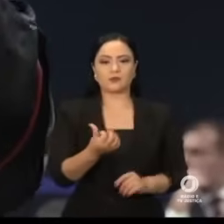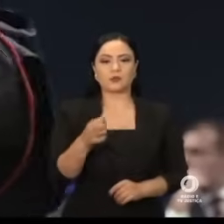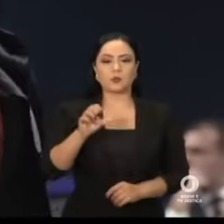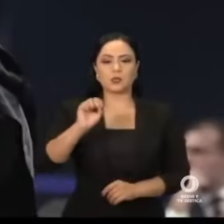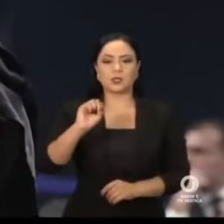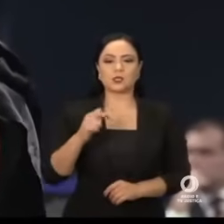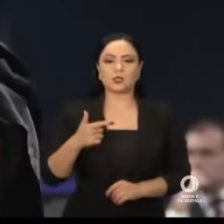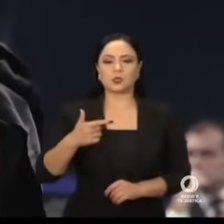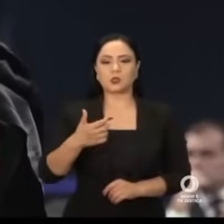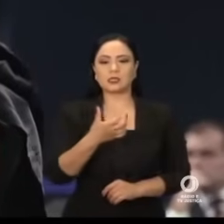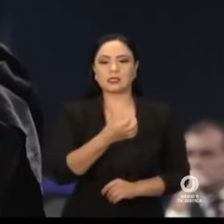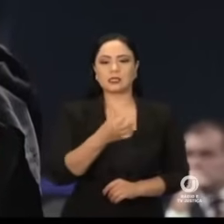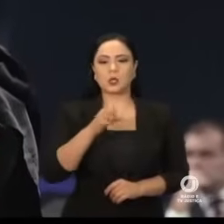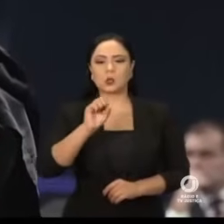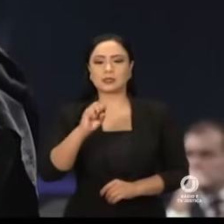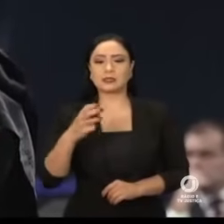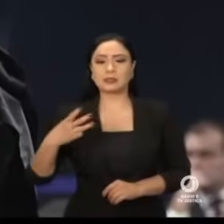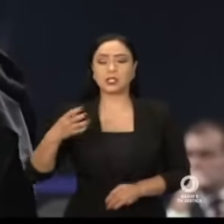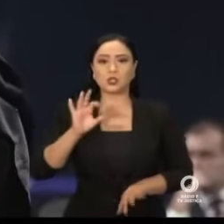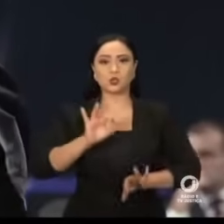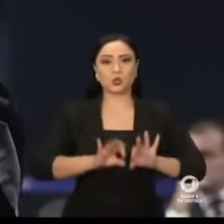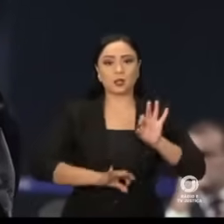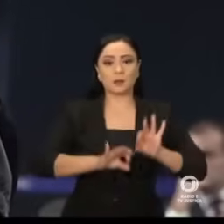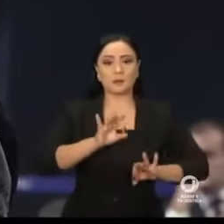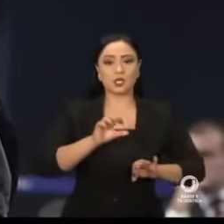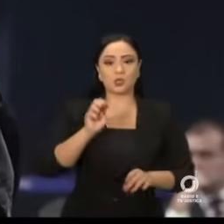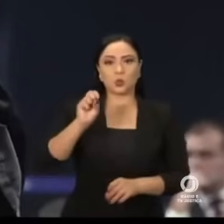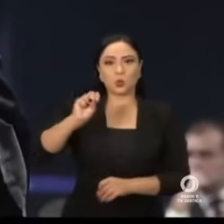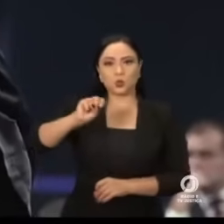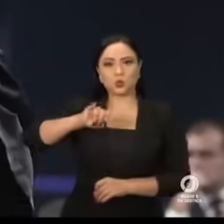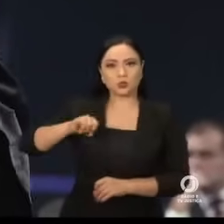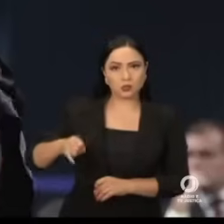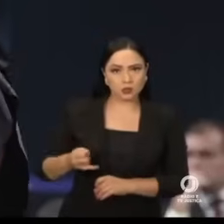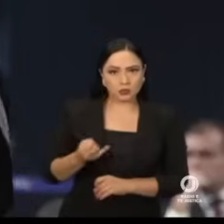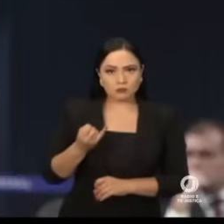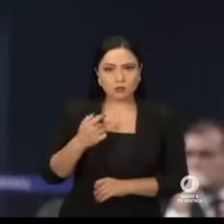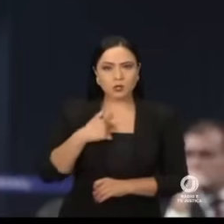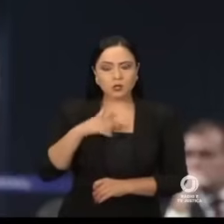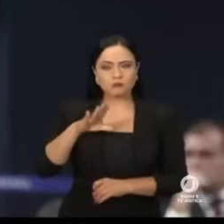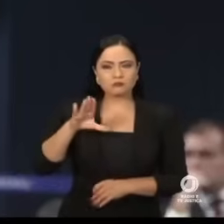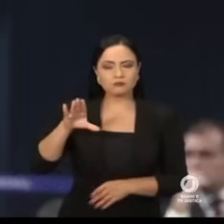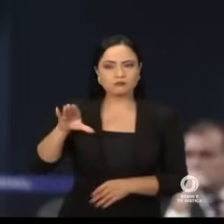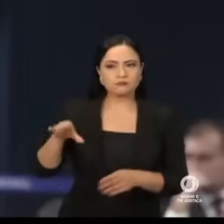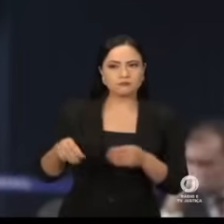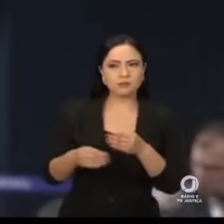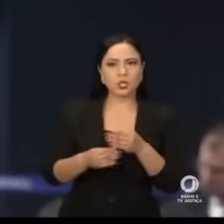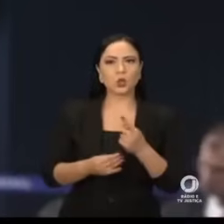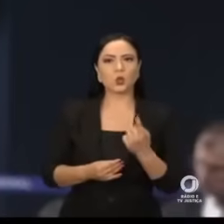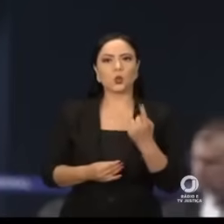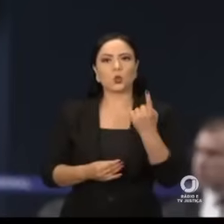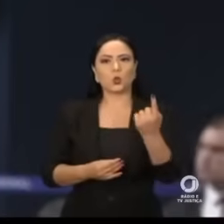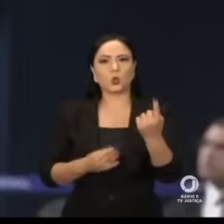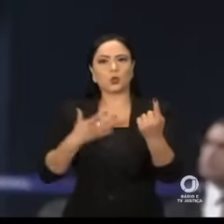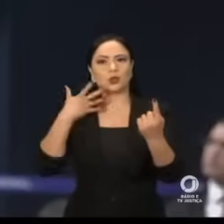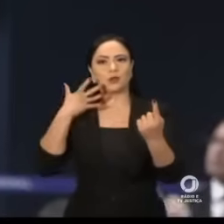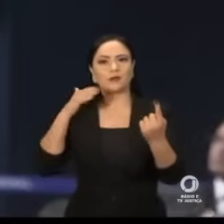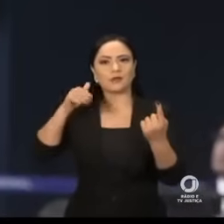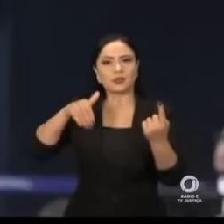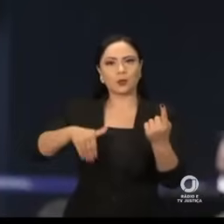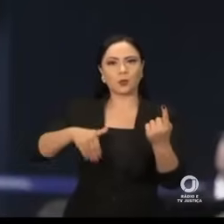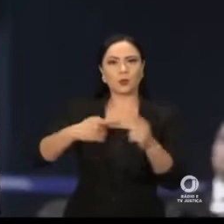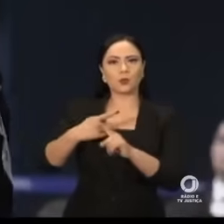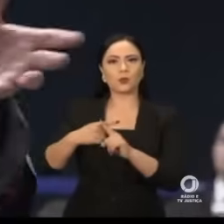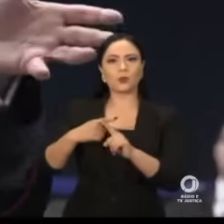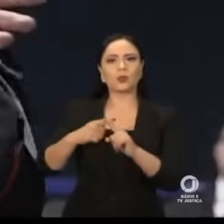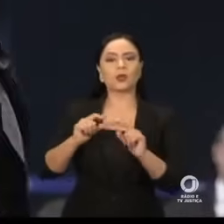682, 683 julgamentos do 8 de janeiro. Eu peguei para colocar nas alegações finais com as alegações